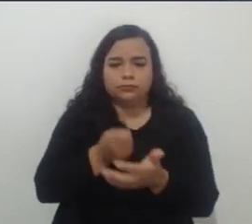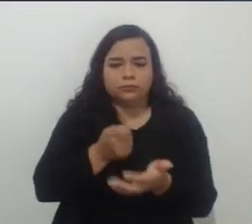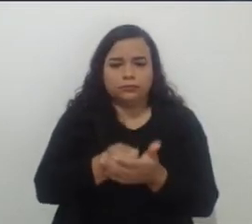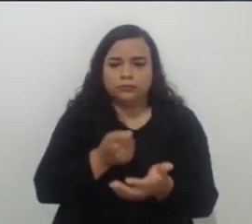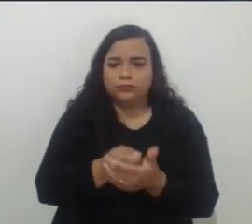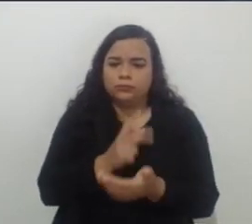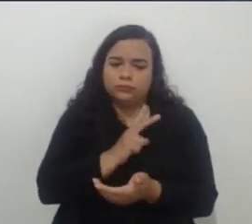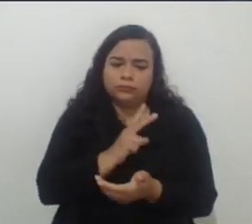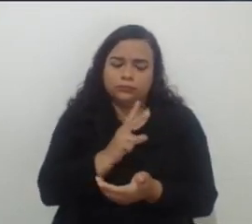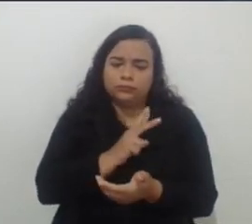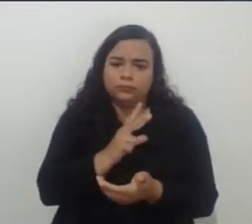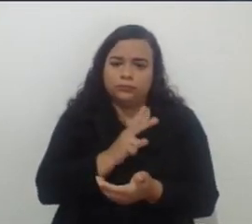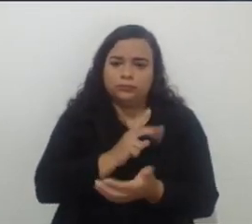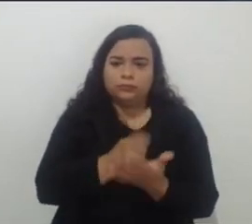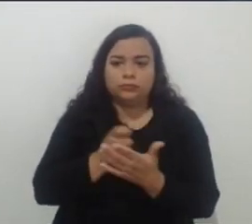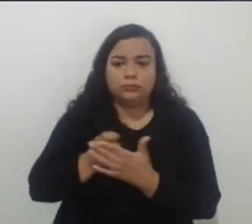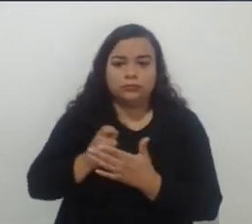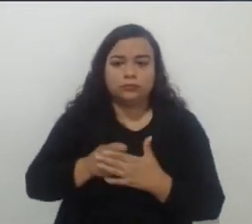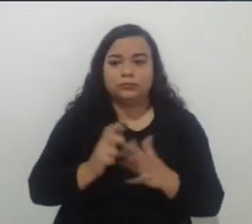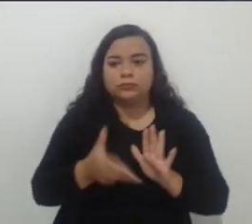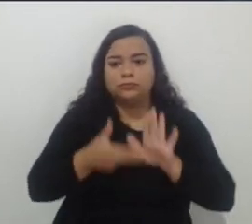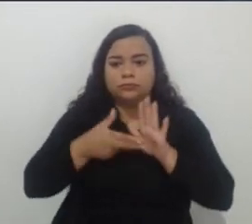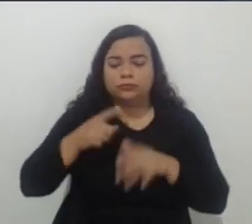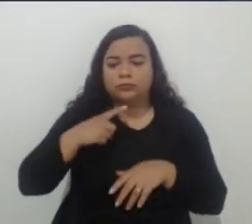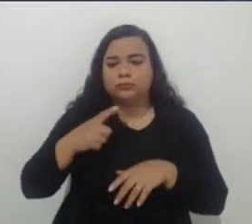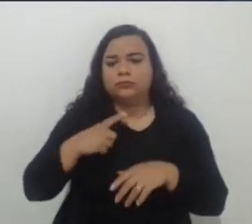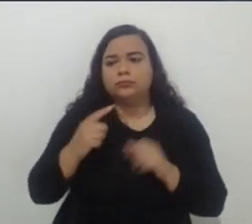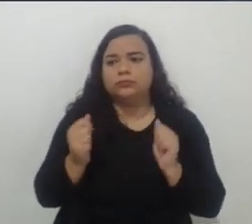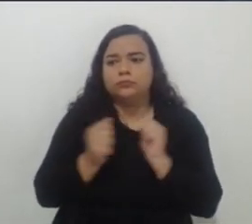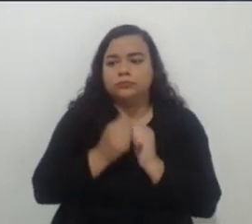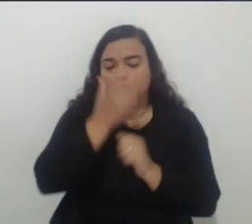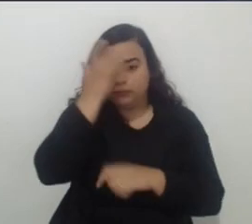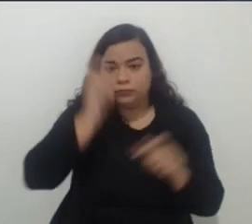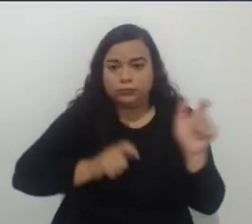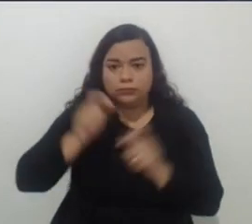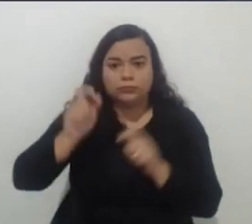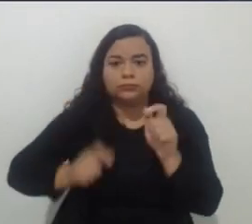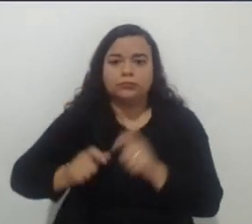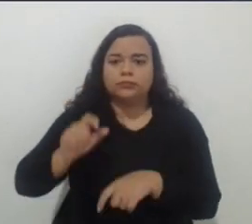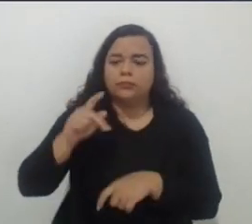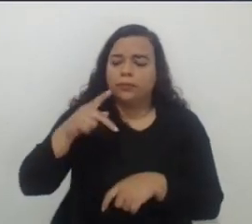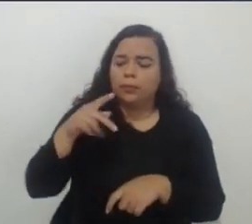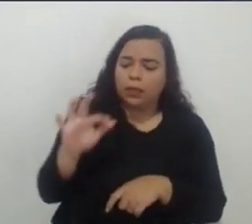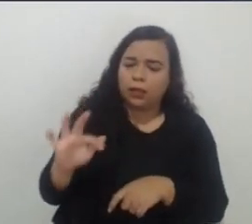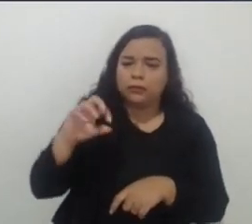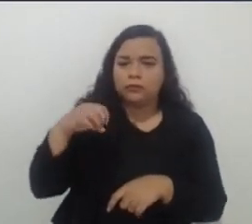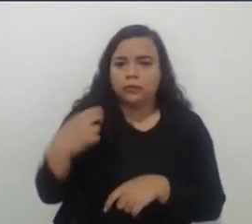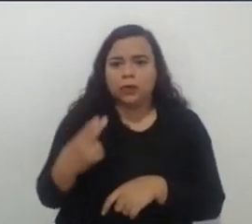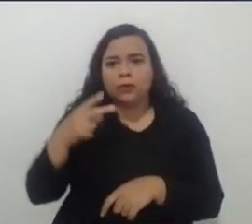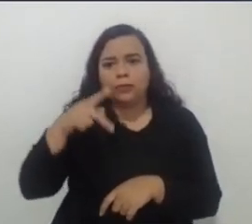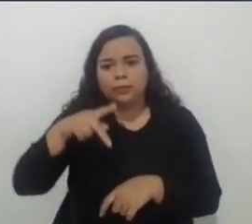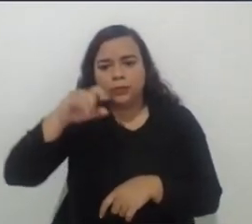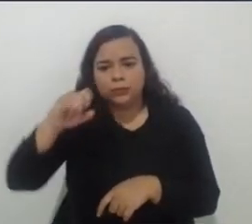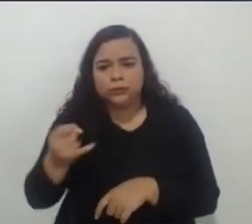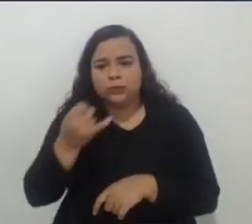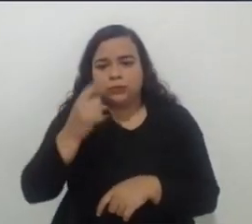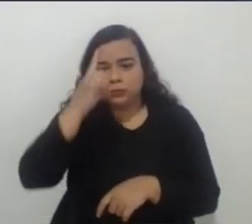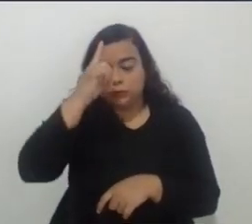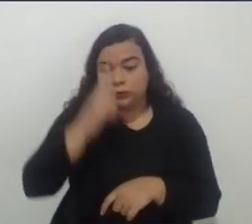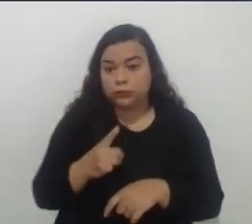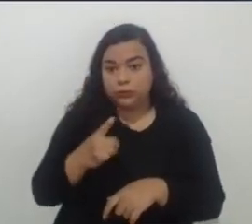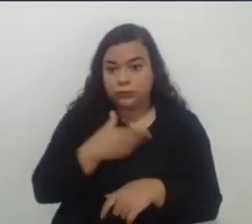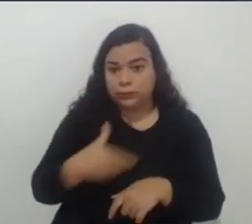particulares por si assumidas, junto às pessoas físicas ou jurídicas de direito público ou privado. Está